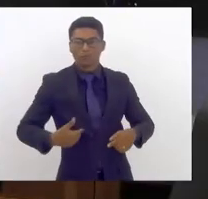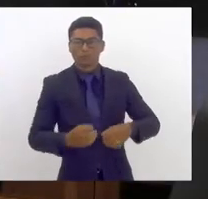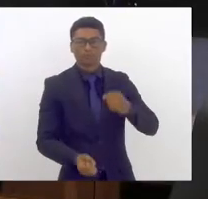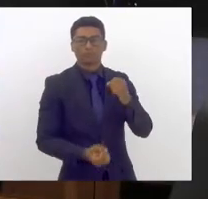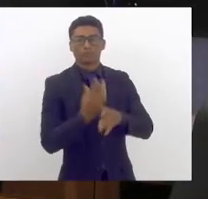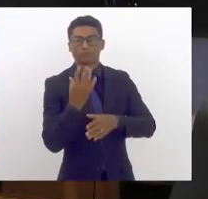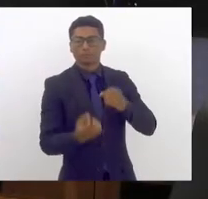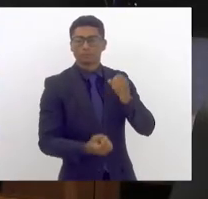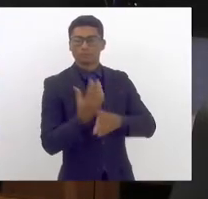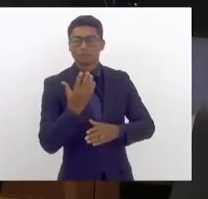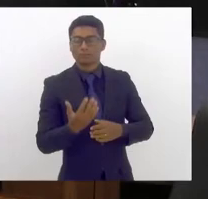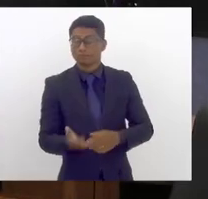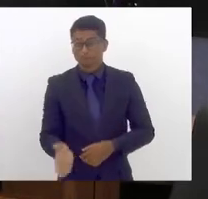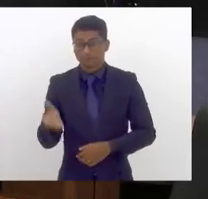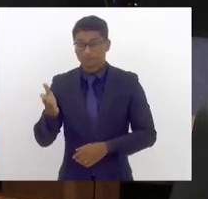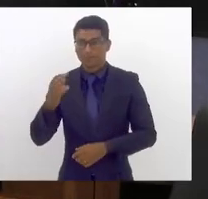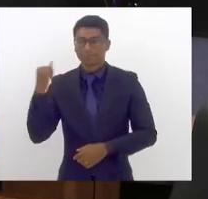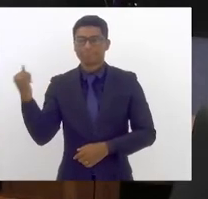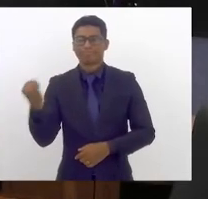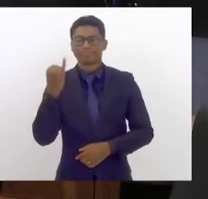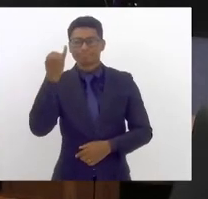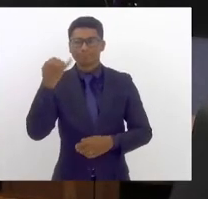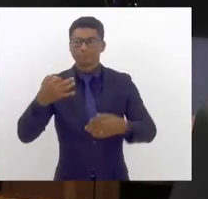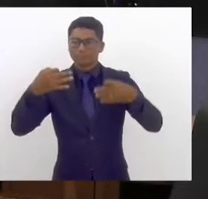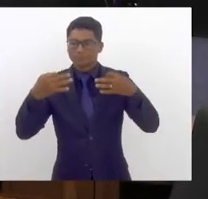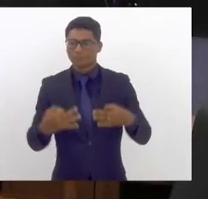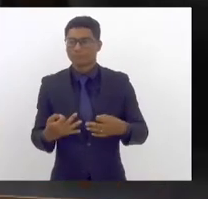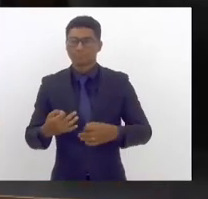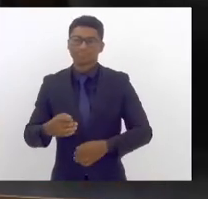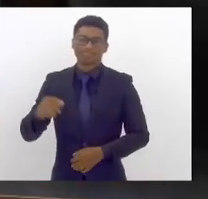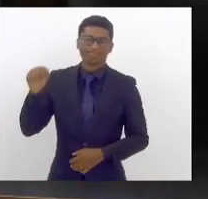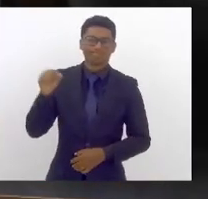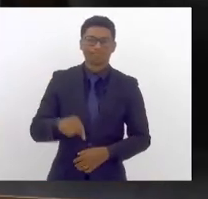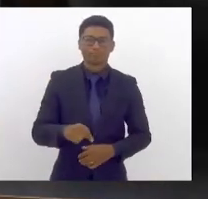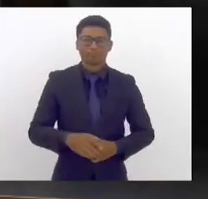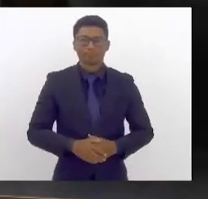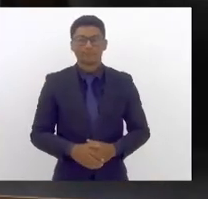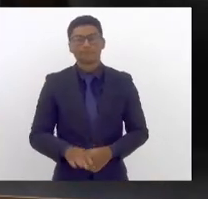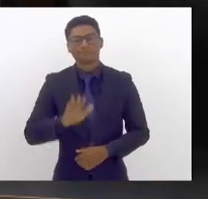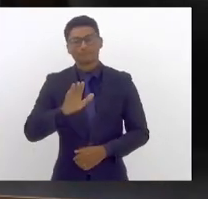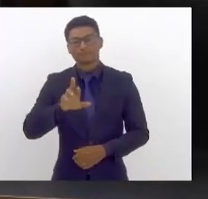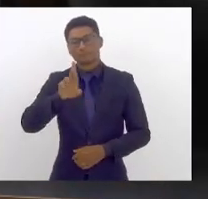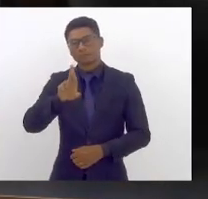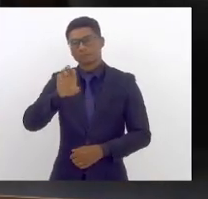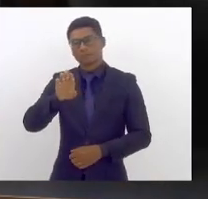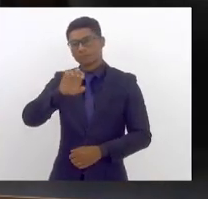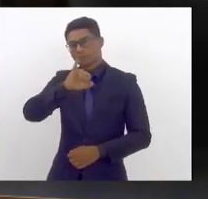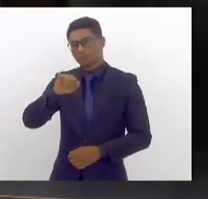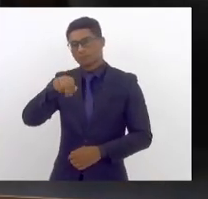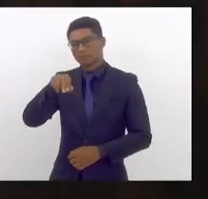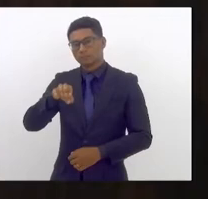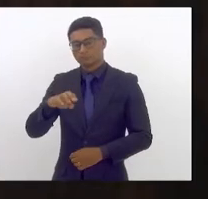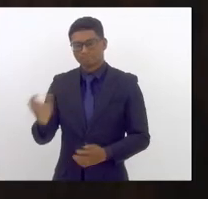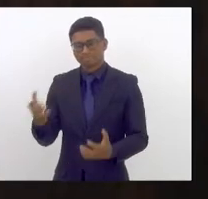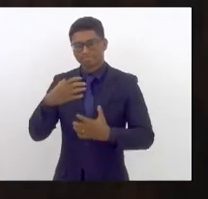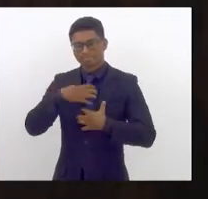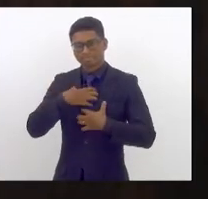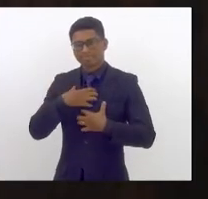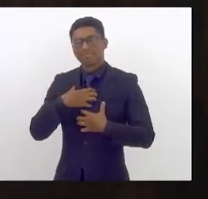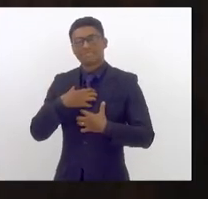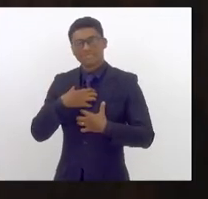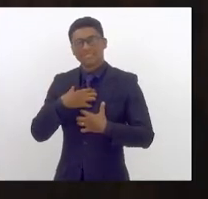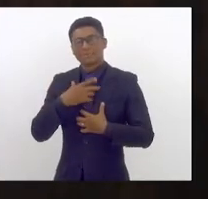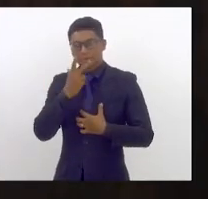Então você vai ser importante nesse espaço aqui também mas a Rejane fará muita falta eu me lembro de